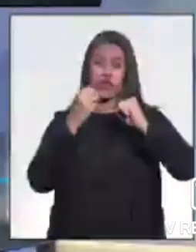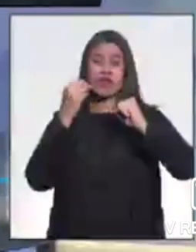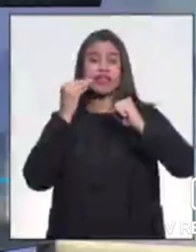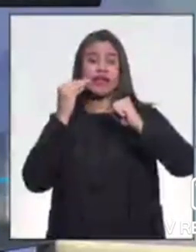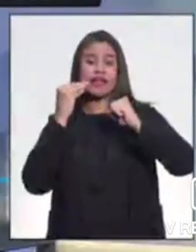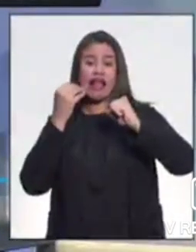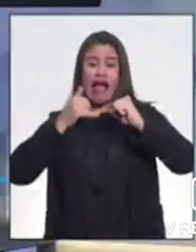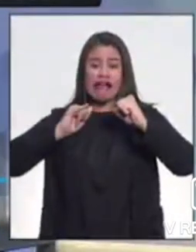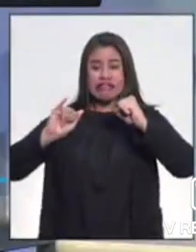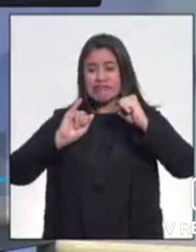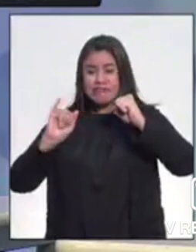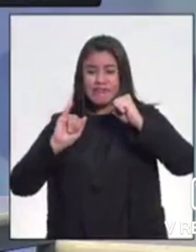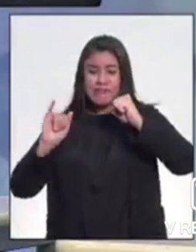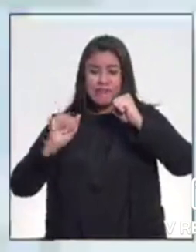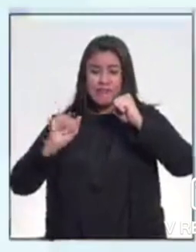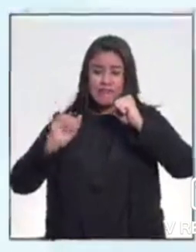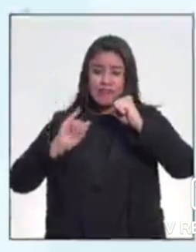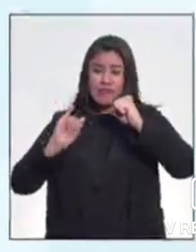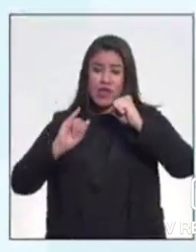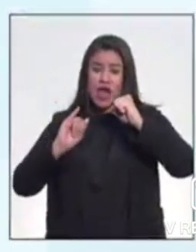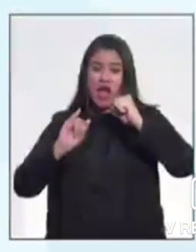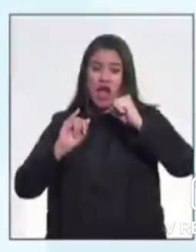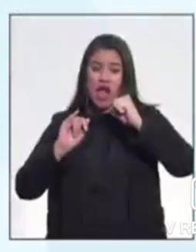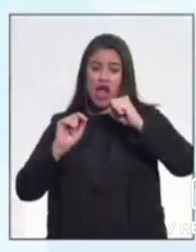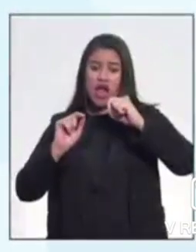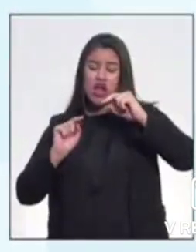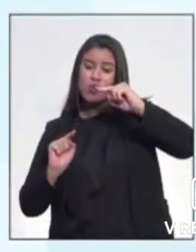está no desenho, ele vai